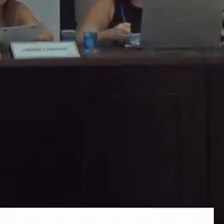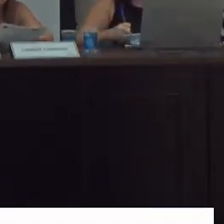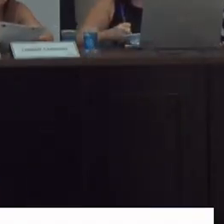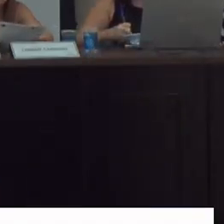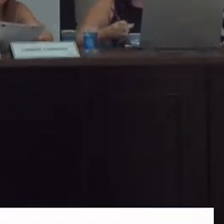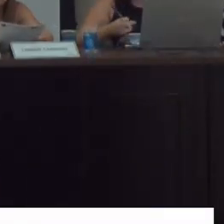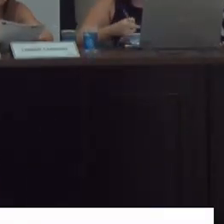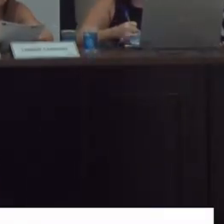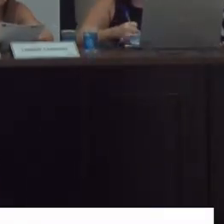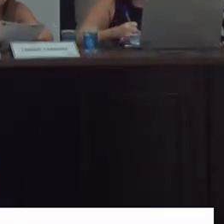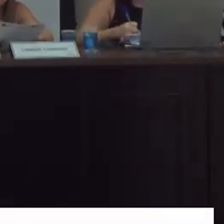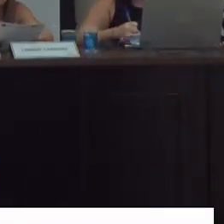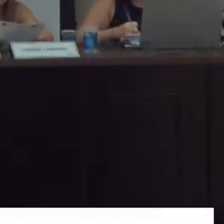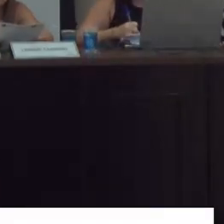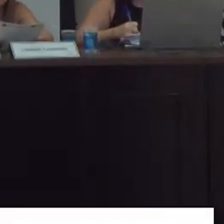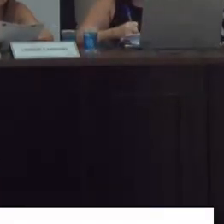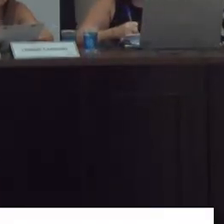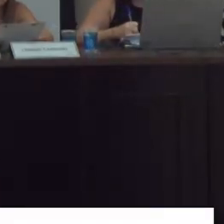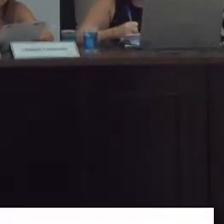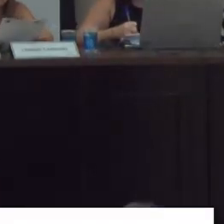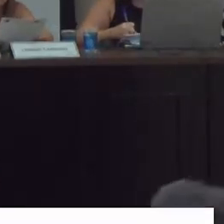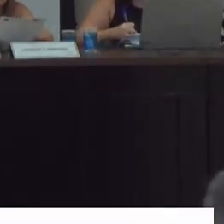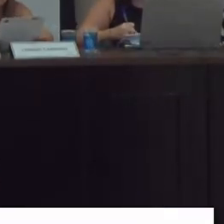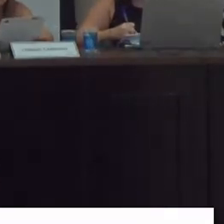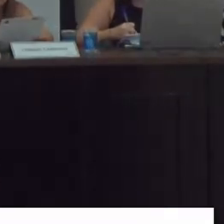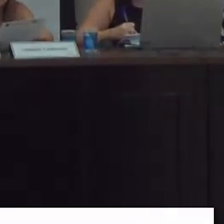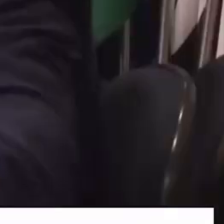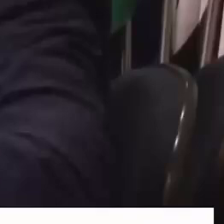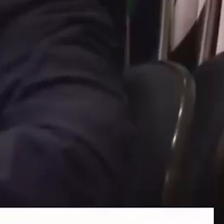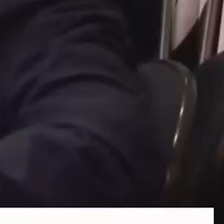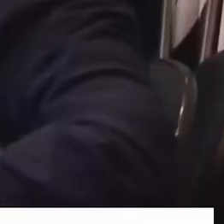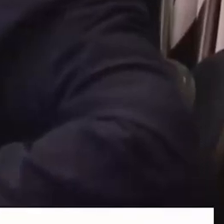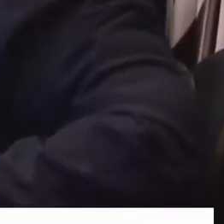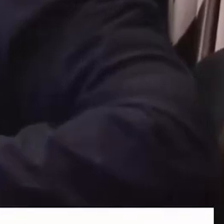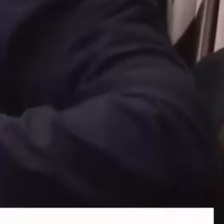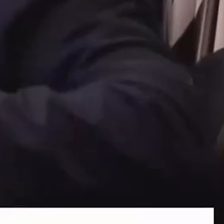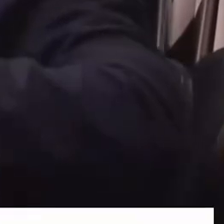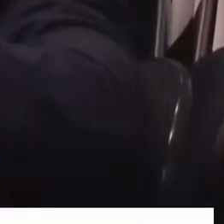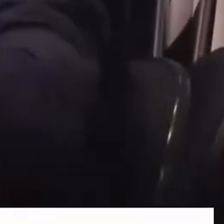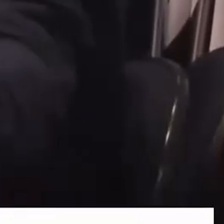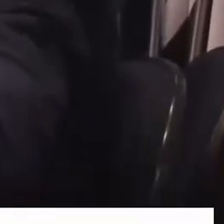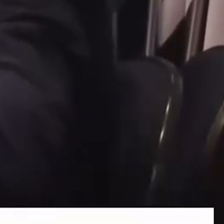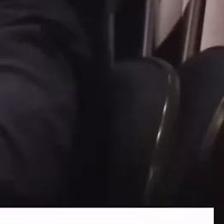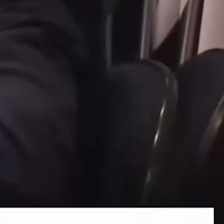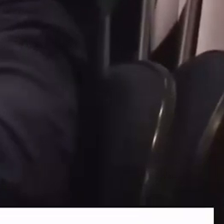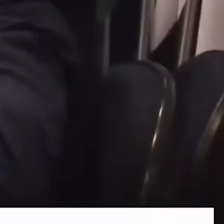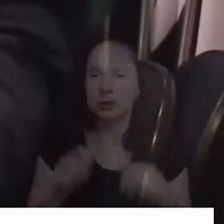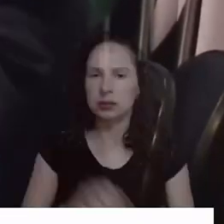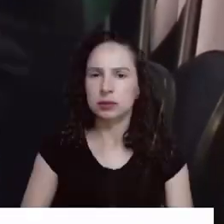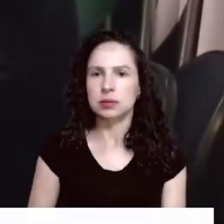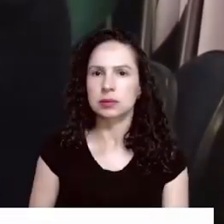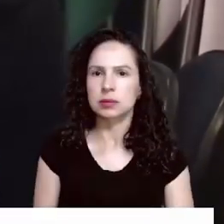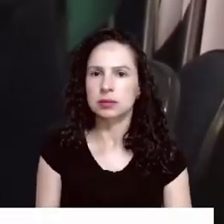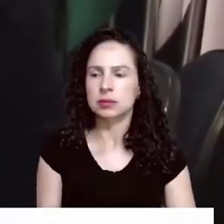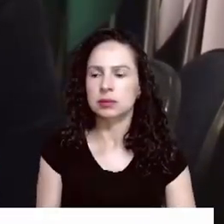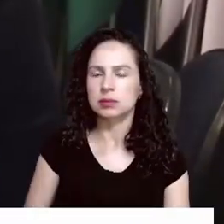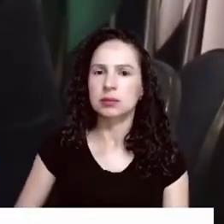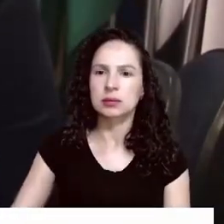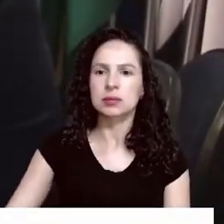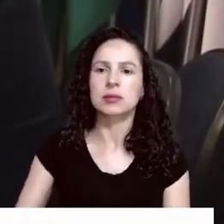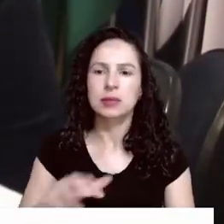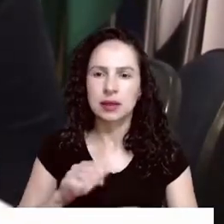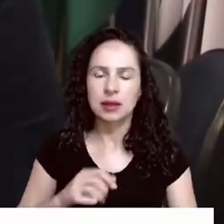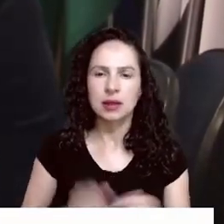eu assisti, que me perdoa aí, eu assisti toda a sessão, infelizmente não pude estar